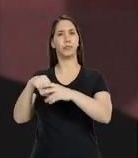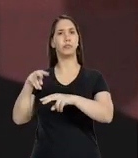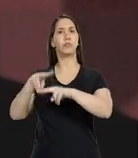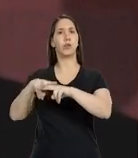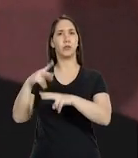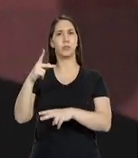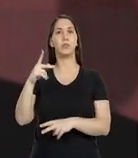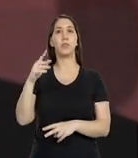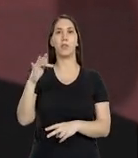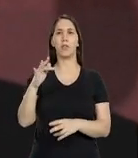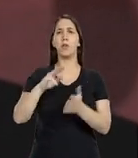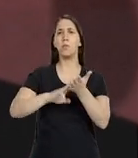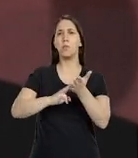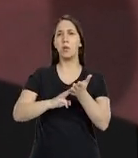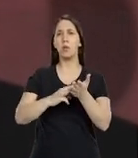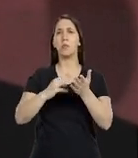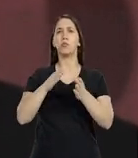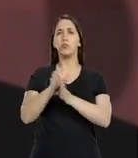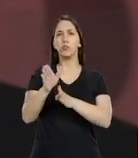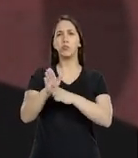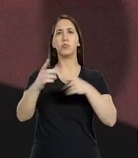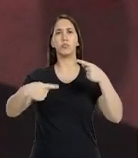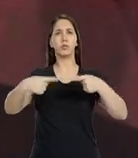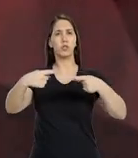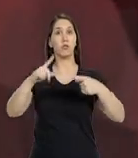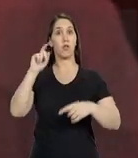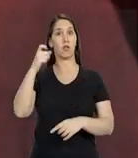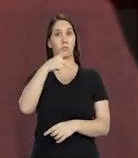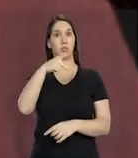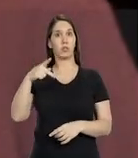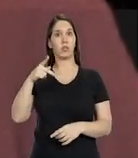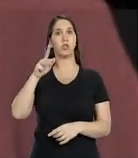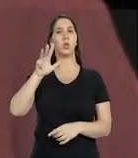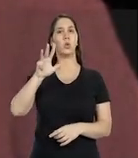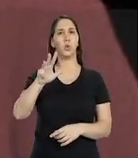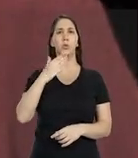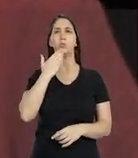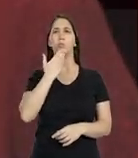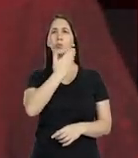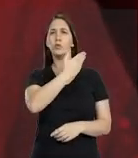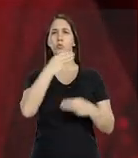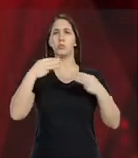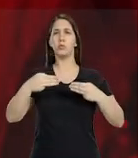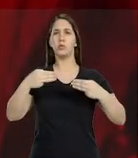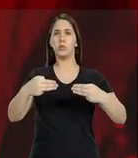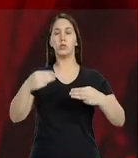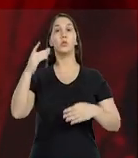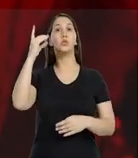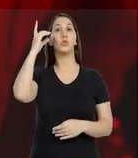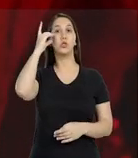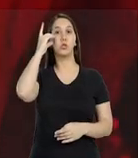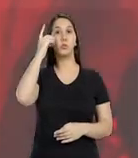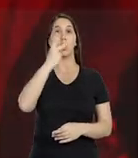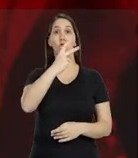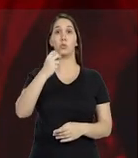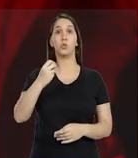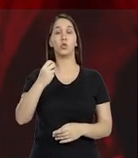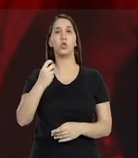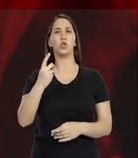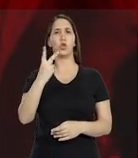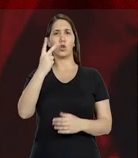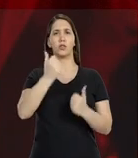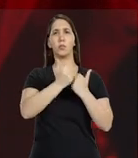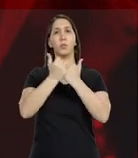foi membro do Conselho Político do ex-presidente Lula e cotado para ser ministro da Dilma. E em 2012,